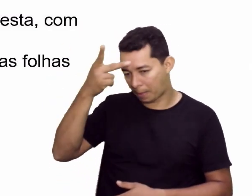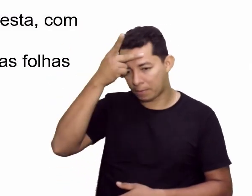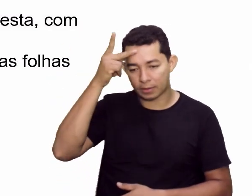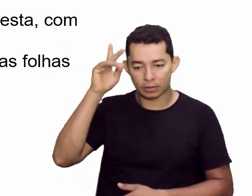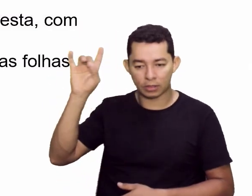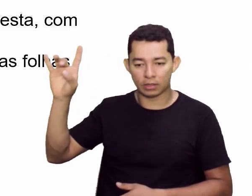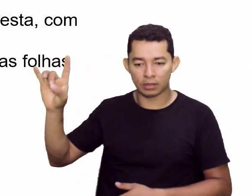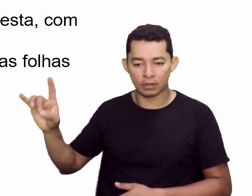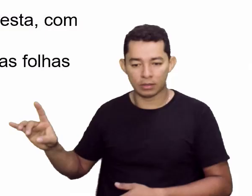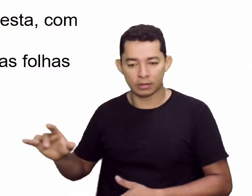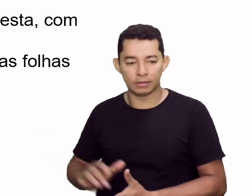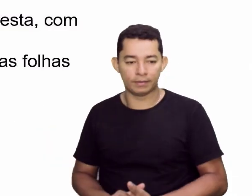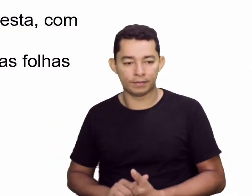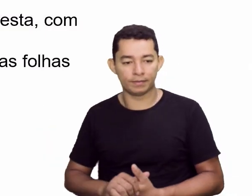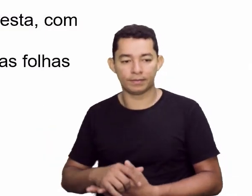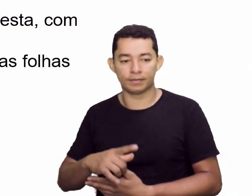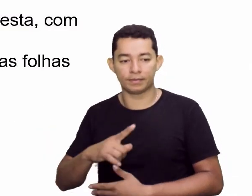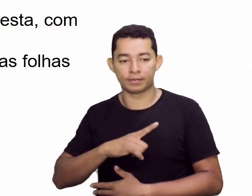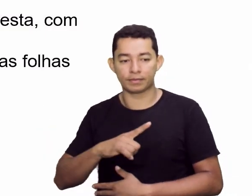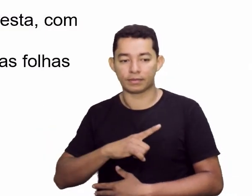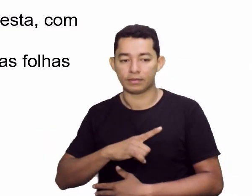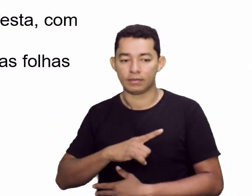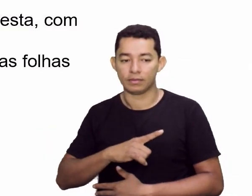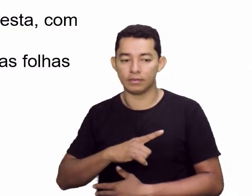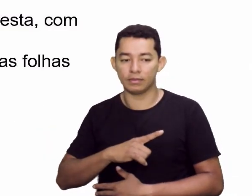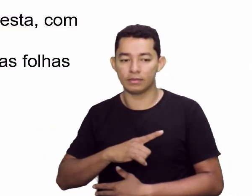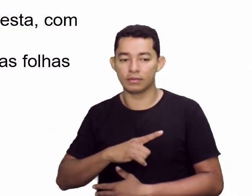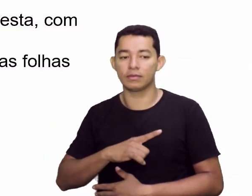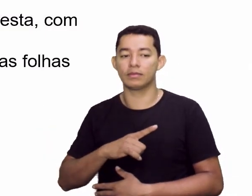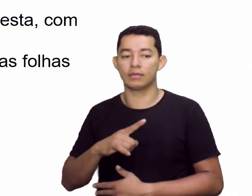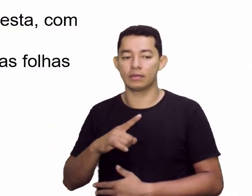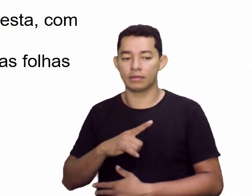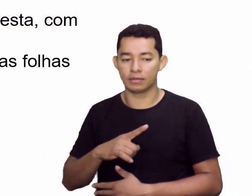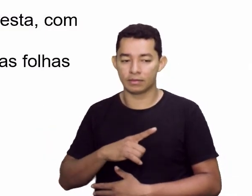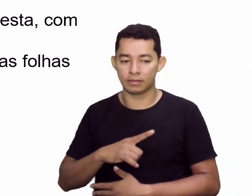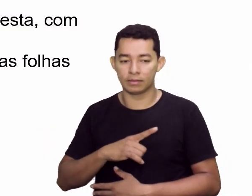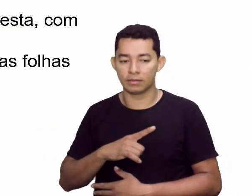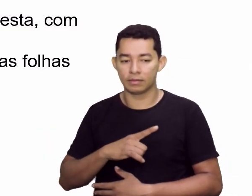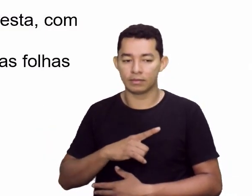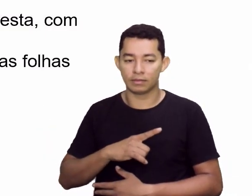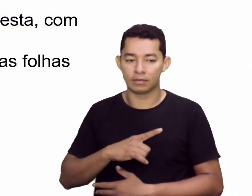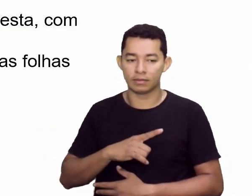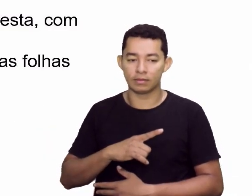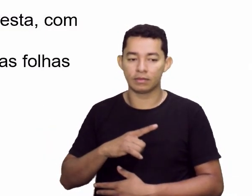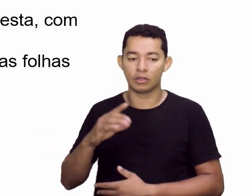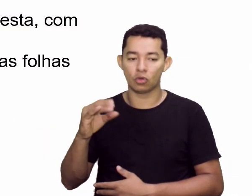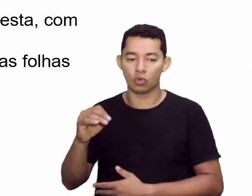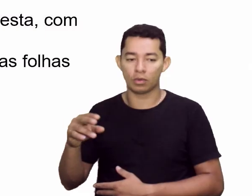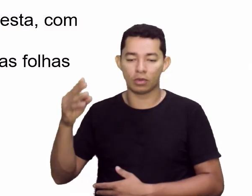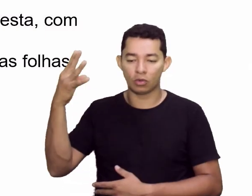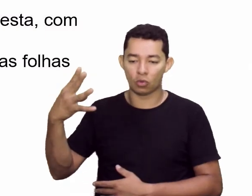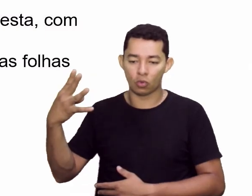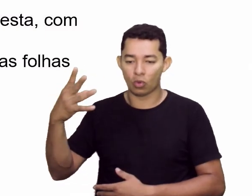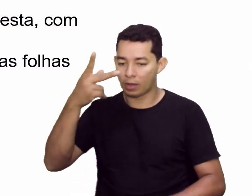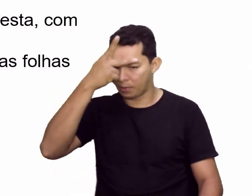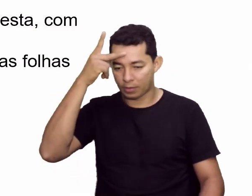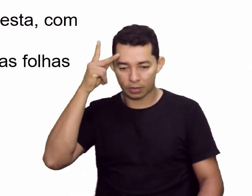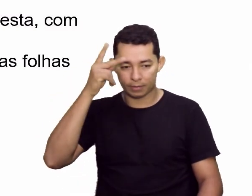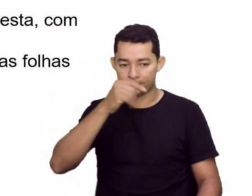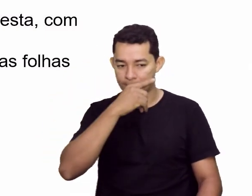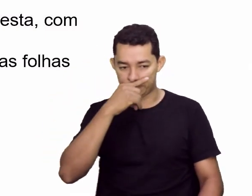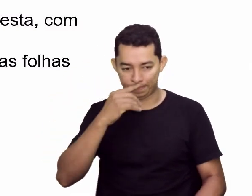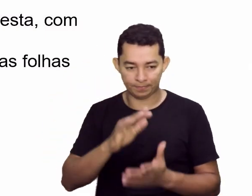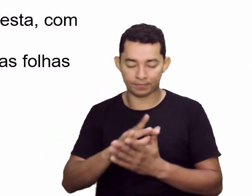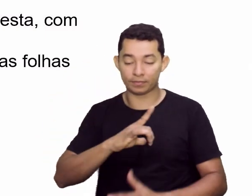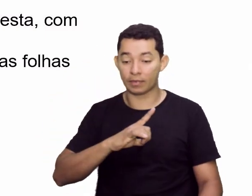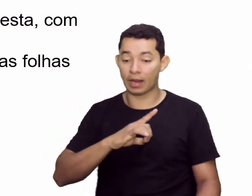né? Aí depois vem a Rita, né? E o Curupira, são 4 personagens. Aí o cenário,